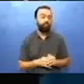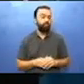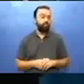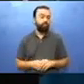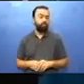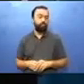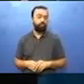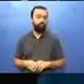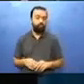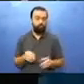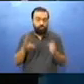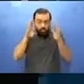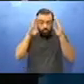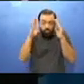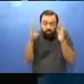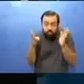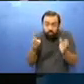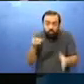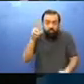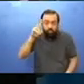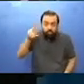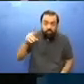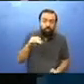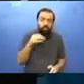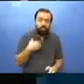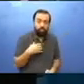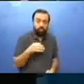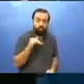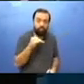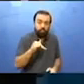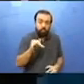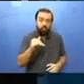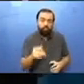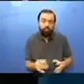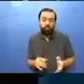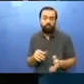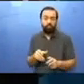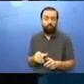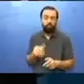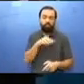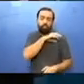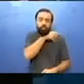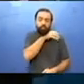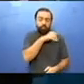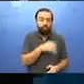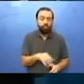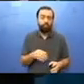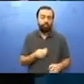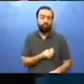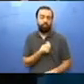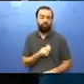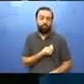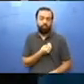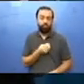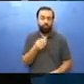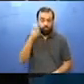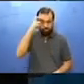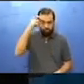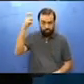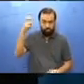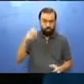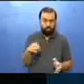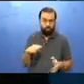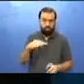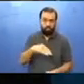Prestem muita atenção, uma história eu vou contar, de um animal inteligente que vive nas águas do mar, mas ele nasce na